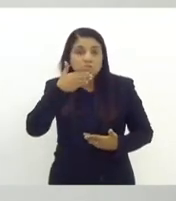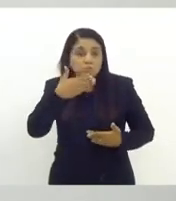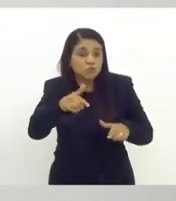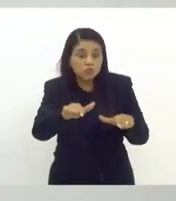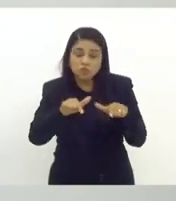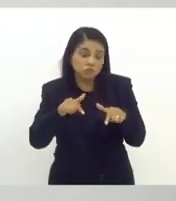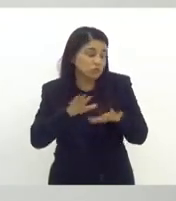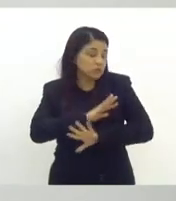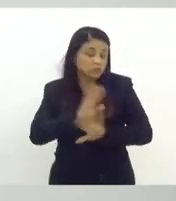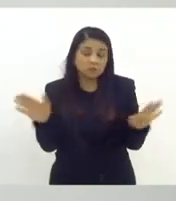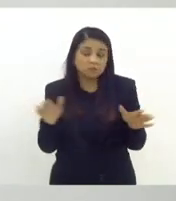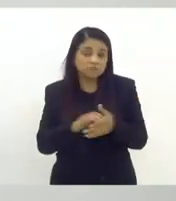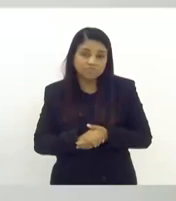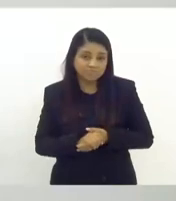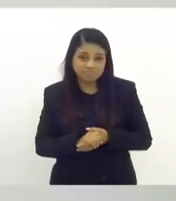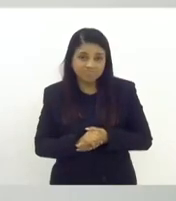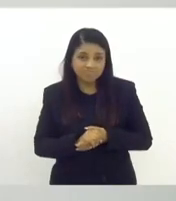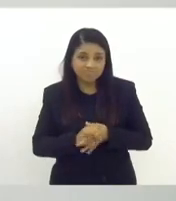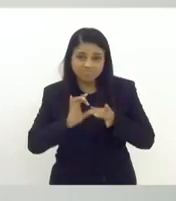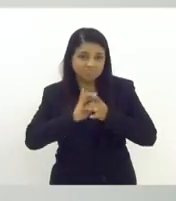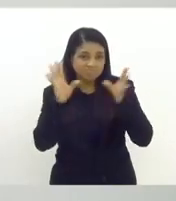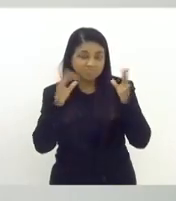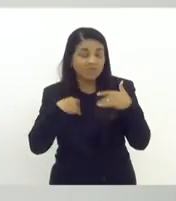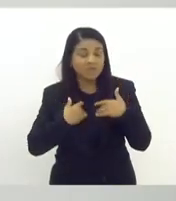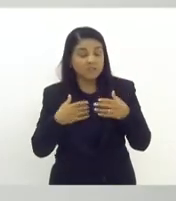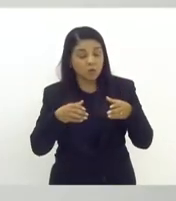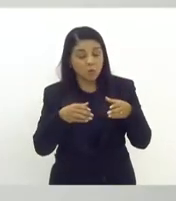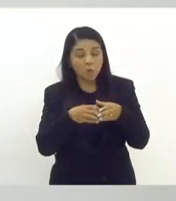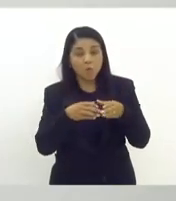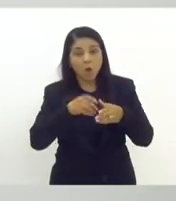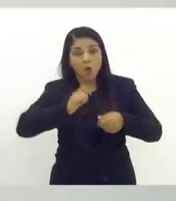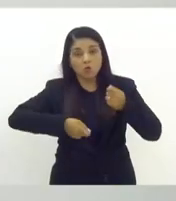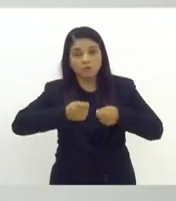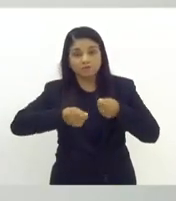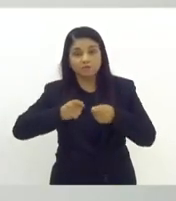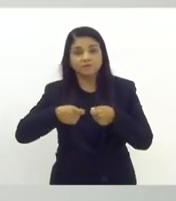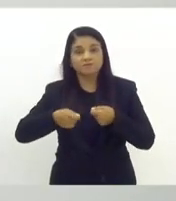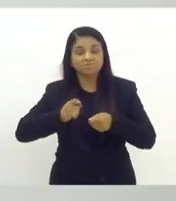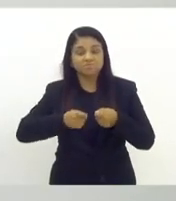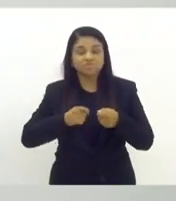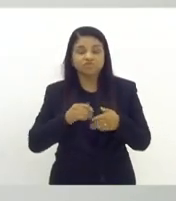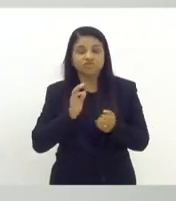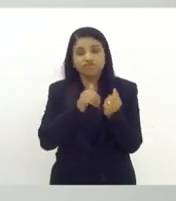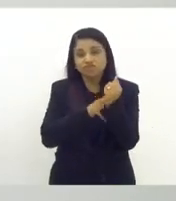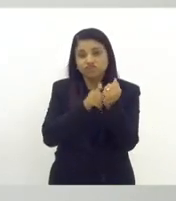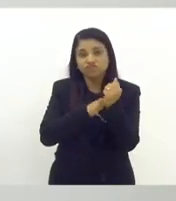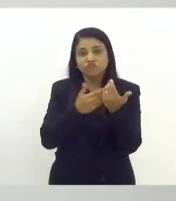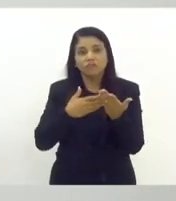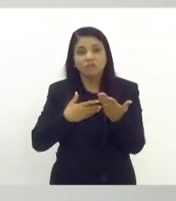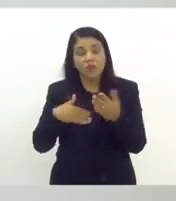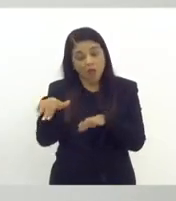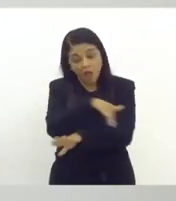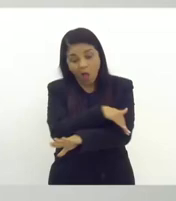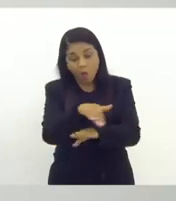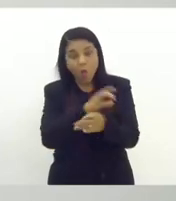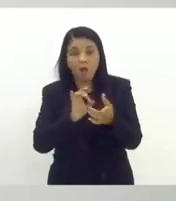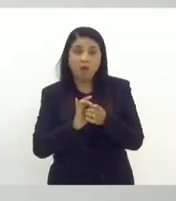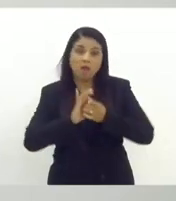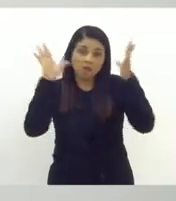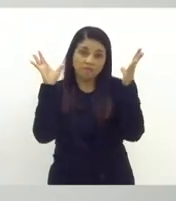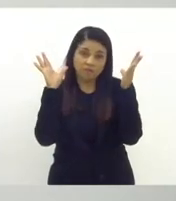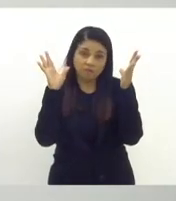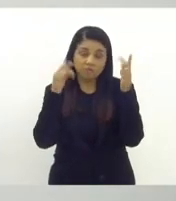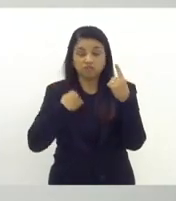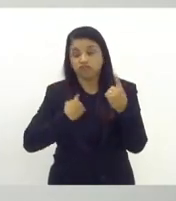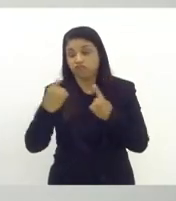de autorização a gente vai sair como bloco clandestino como muitos têm chamado carro é Nossa nós temos direito